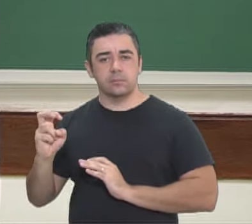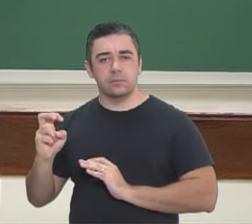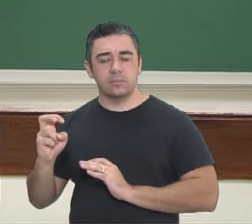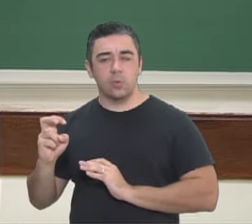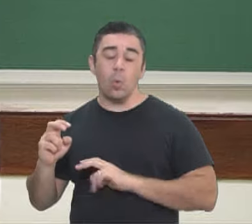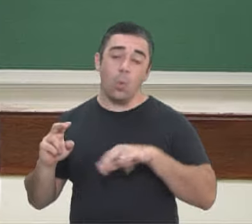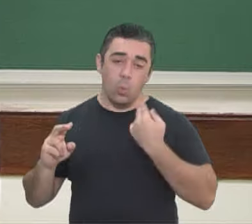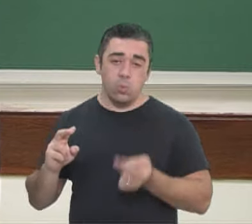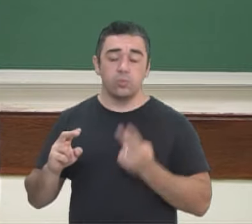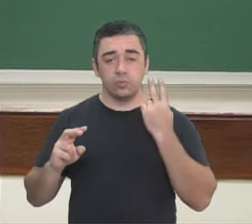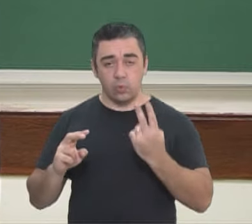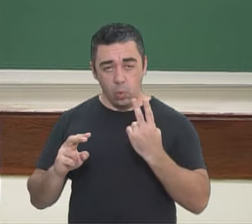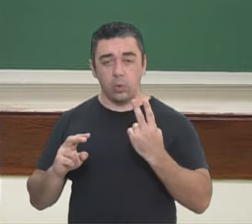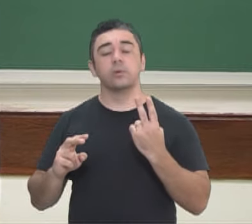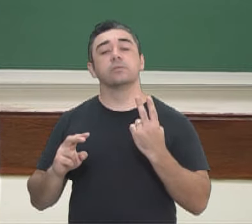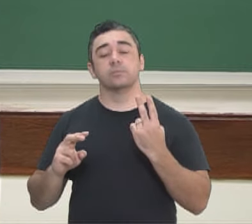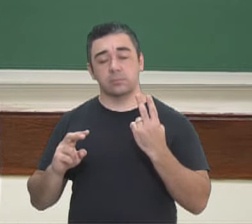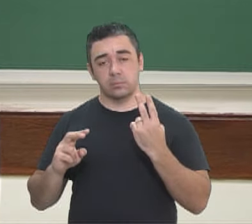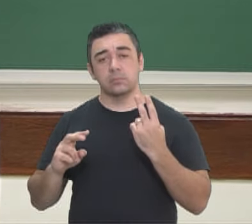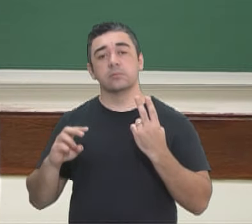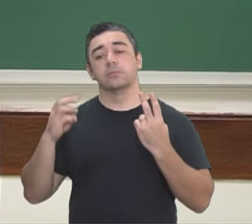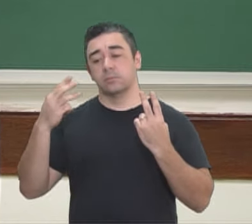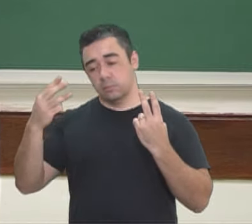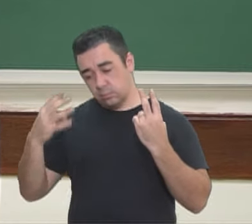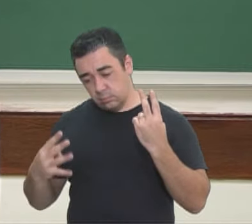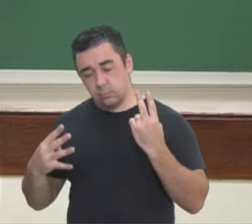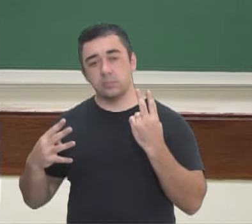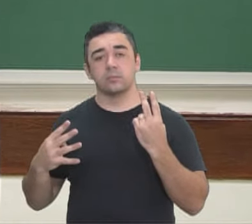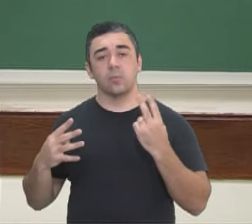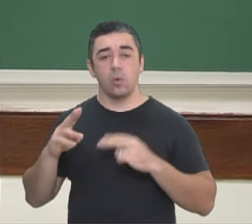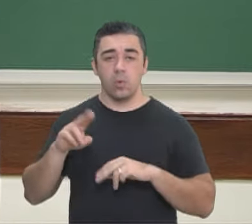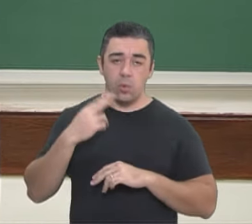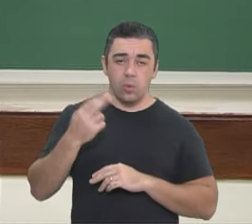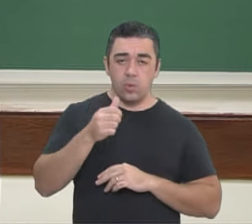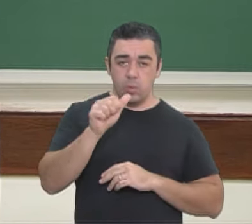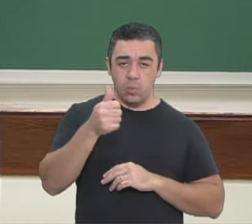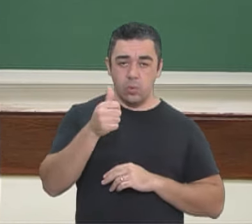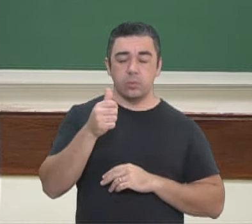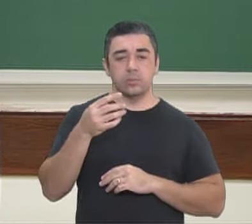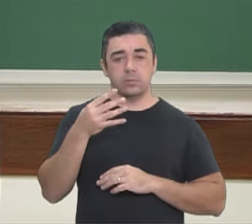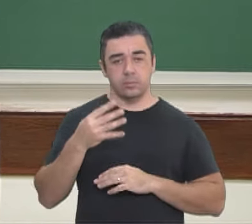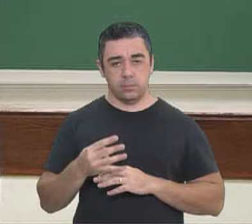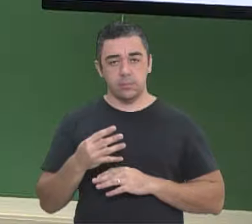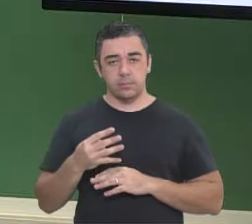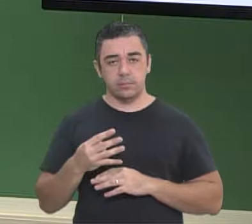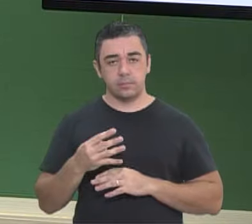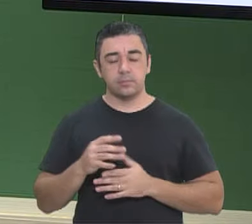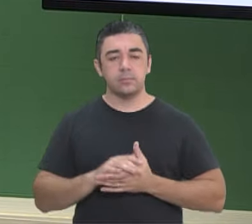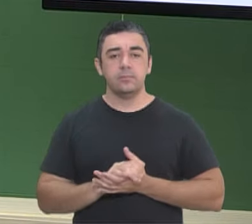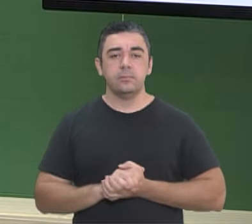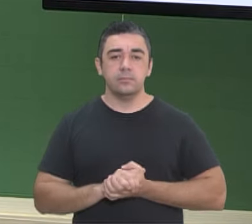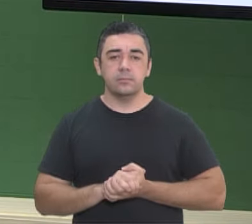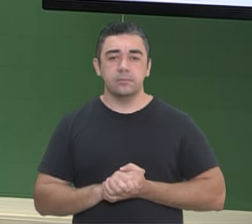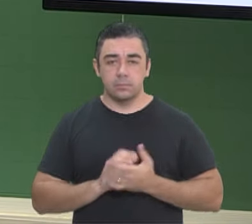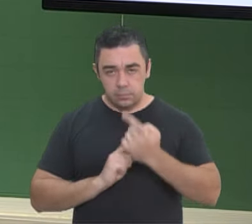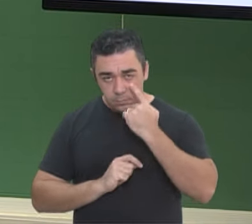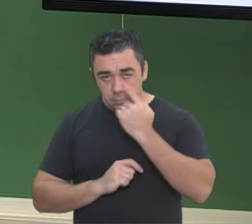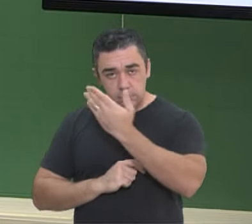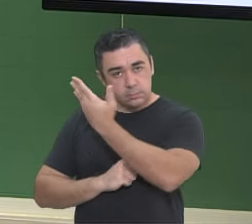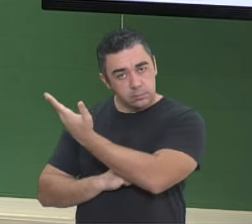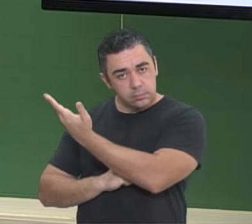3 quartos. Aqui, vai estar a fração 11 quartos ou 2 inteiros e 3